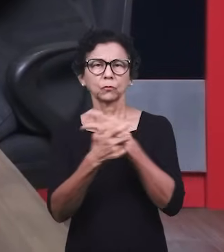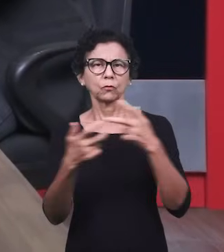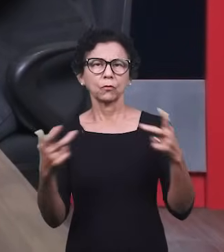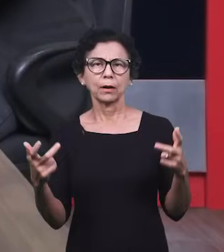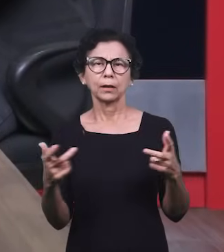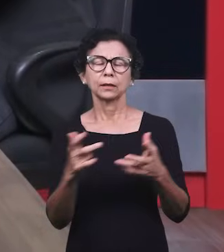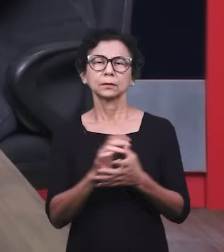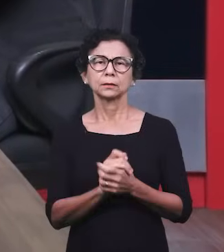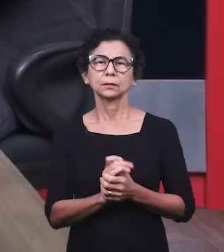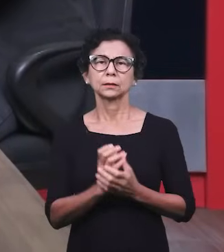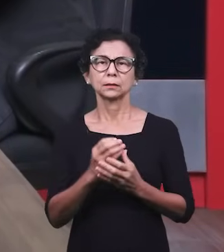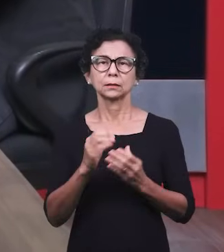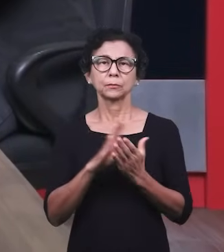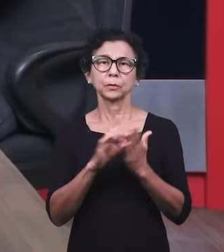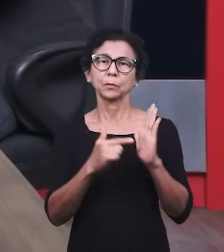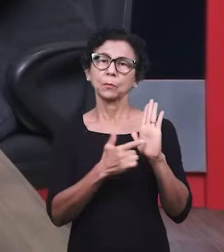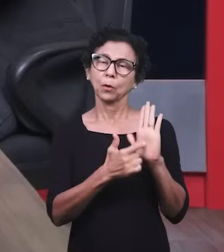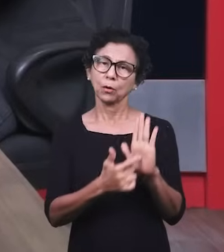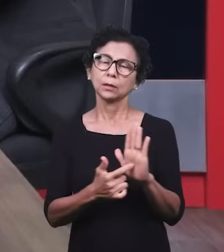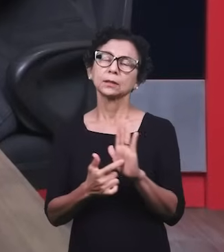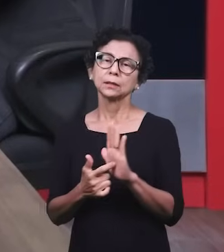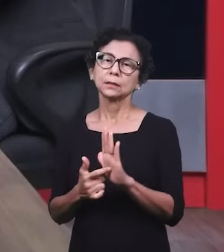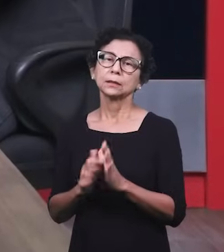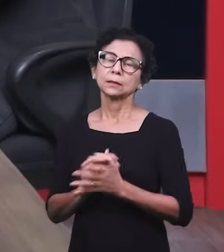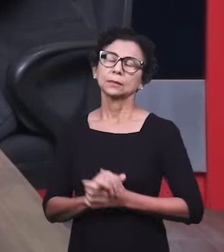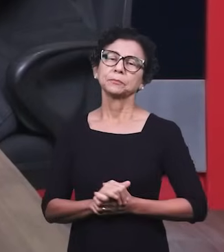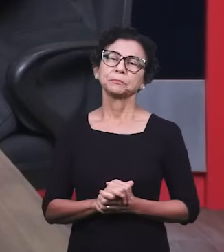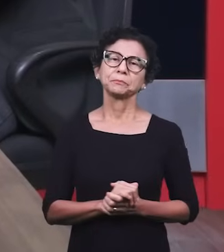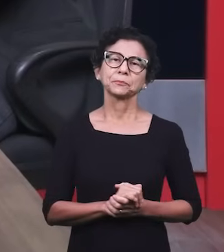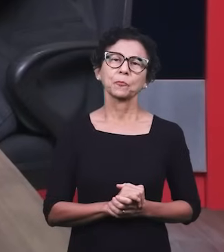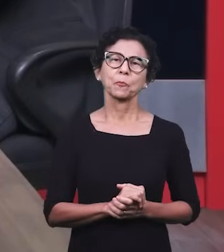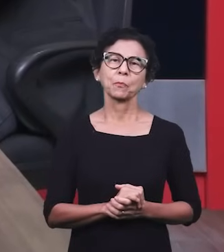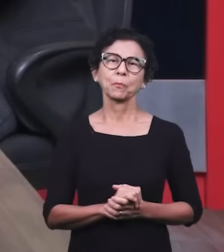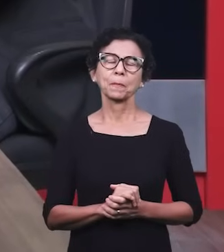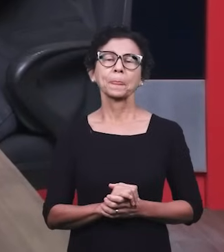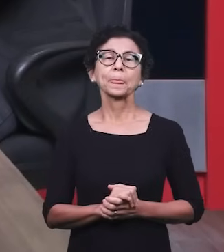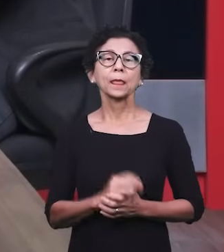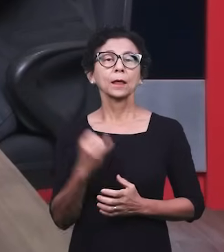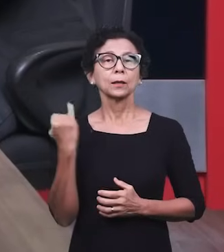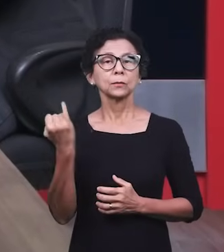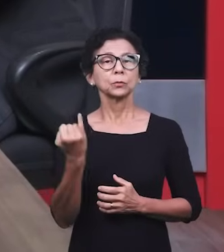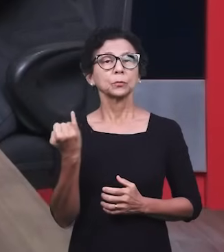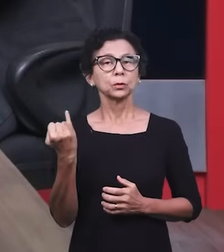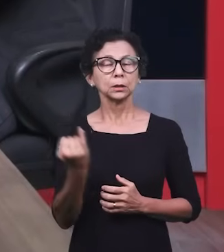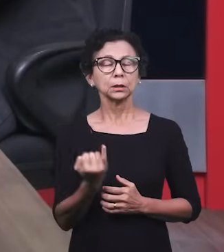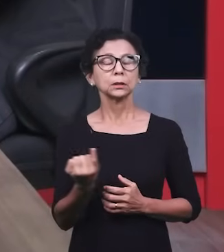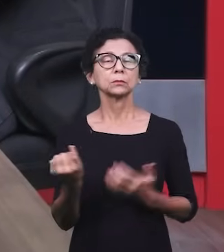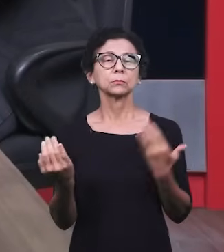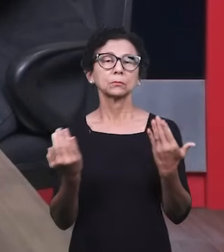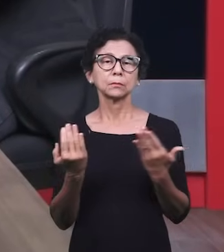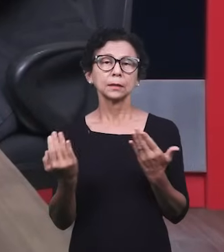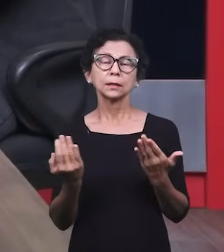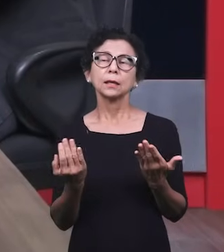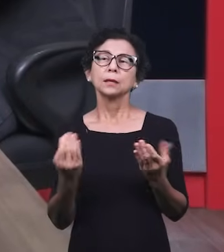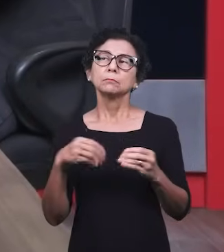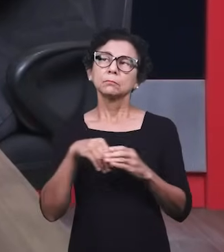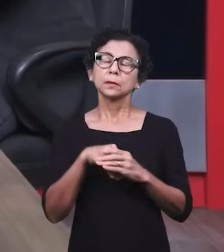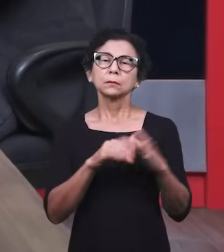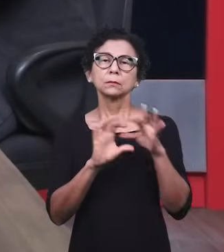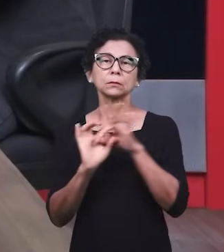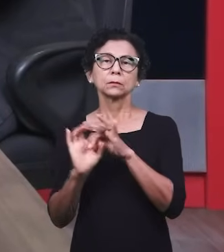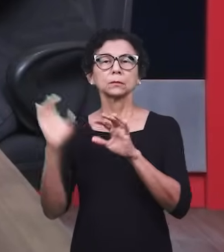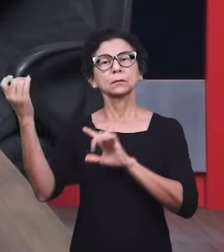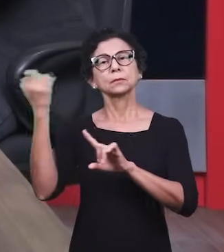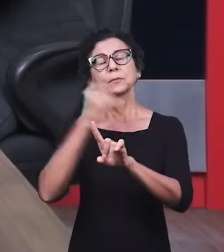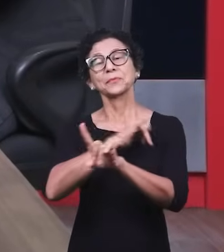ecologia bíblica tudo isso sempre traz um ensino muito significativo para todos nós no aspecto Profético principalmente